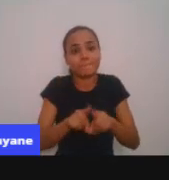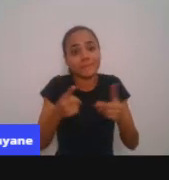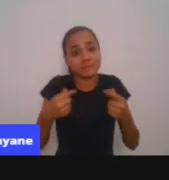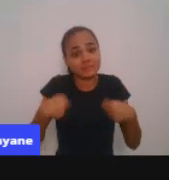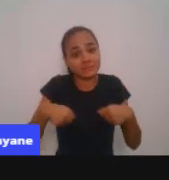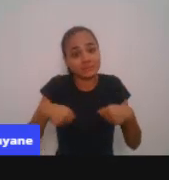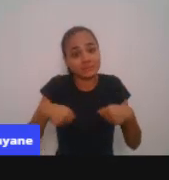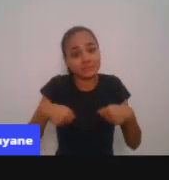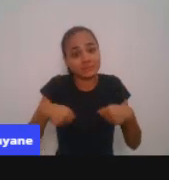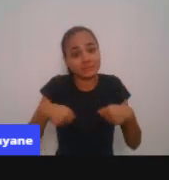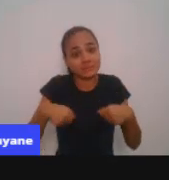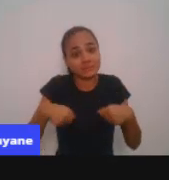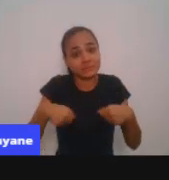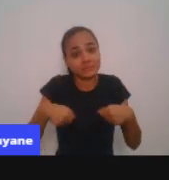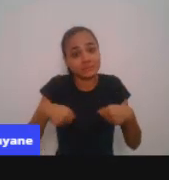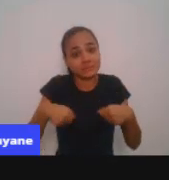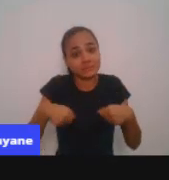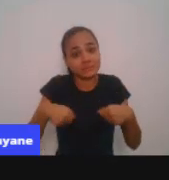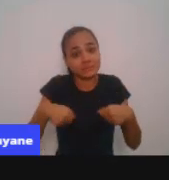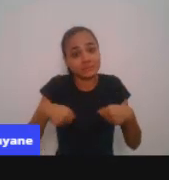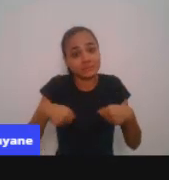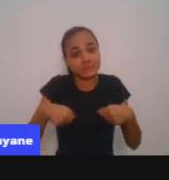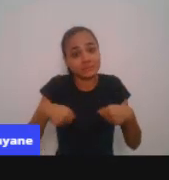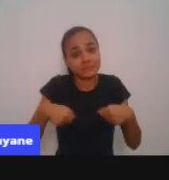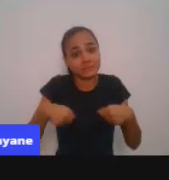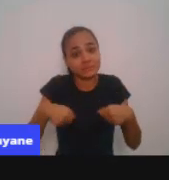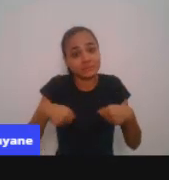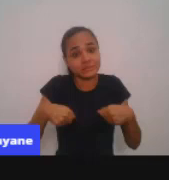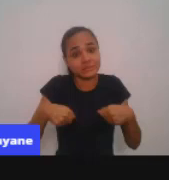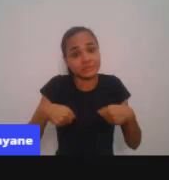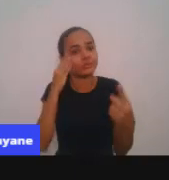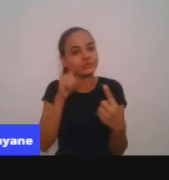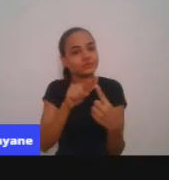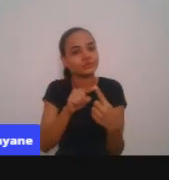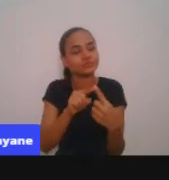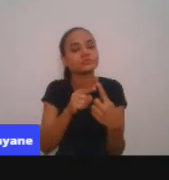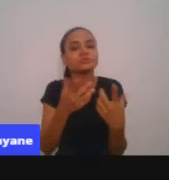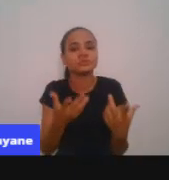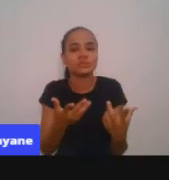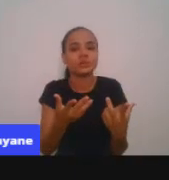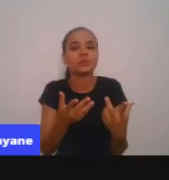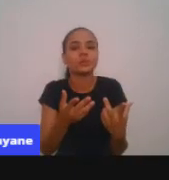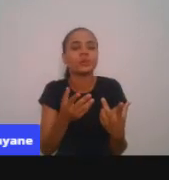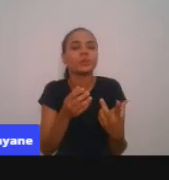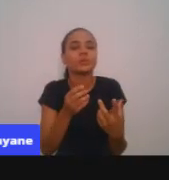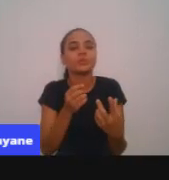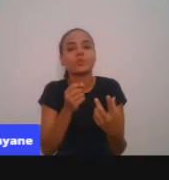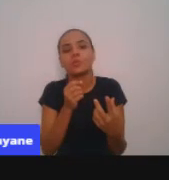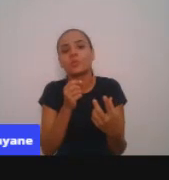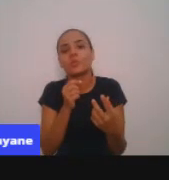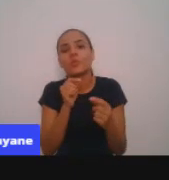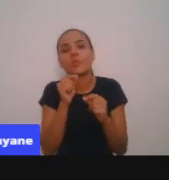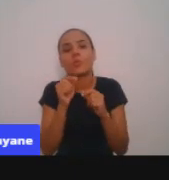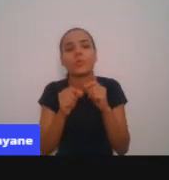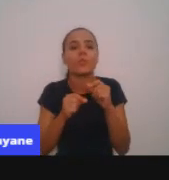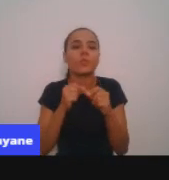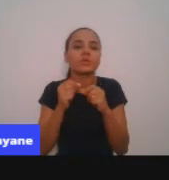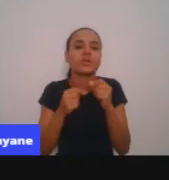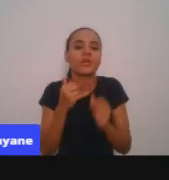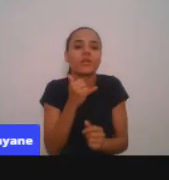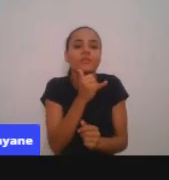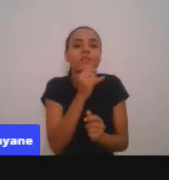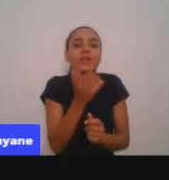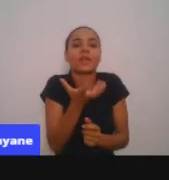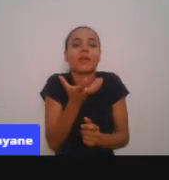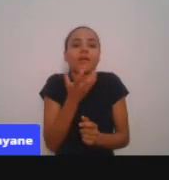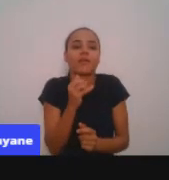Não pode ser maior do que aquilo que você quer falar com a criança, daquela aproximação. Você não pode ficar sumida naquilo. Mas